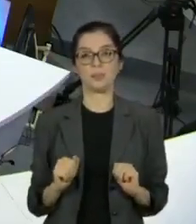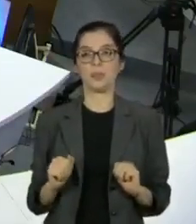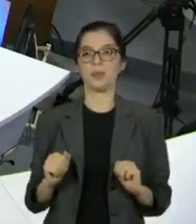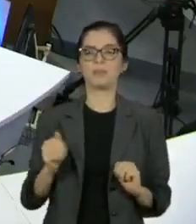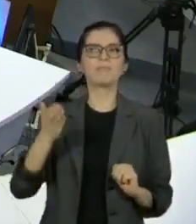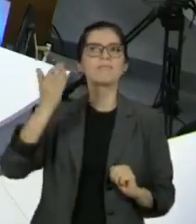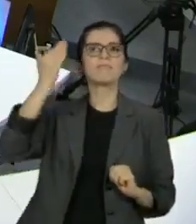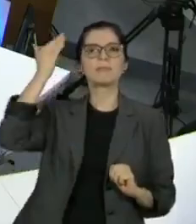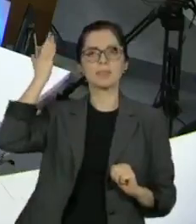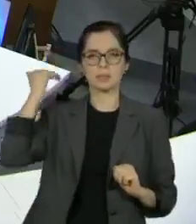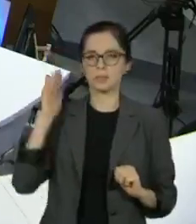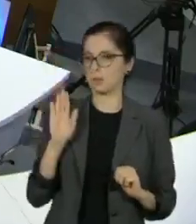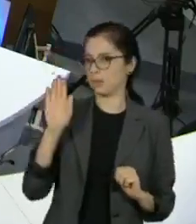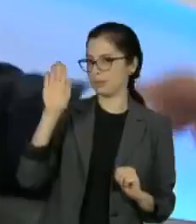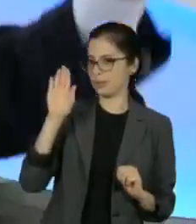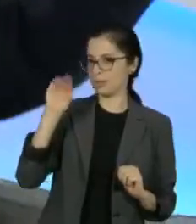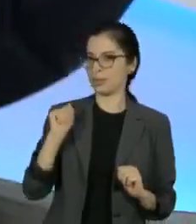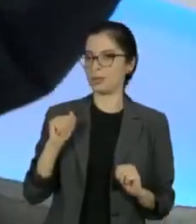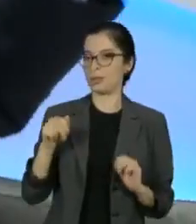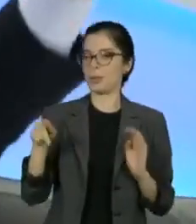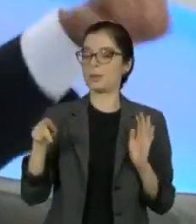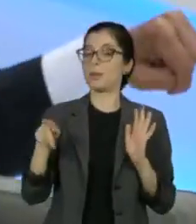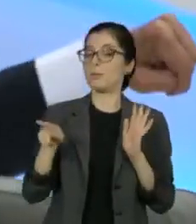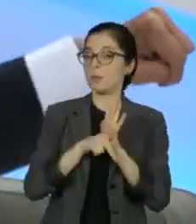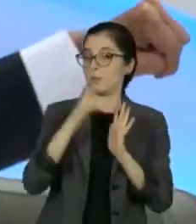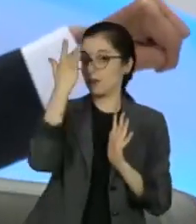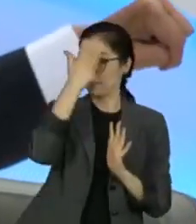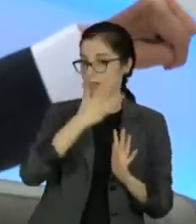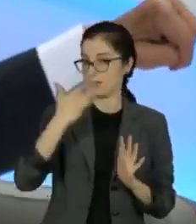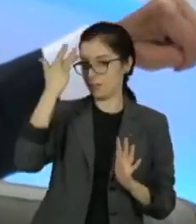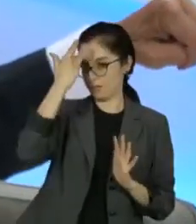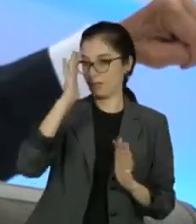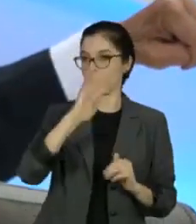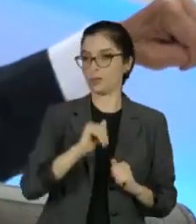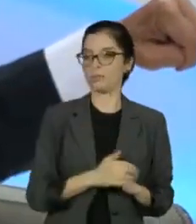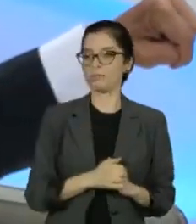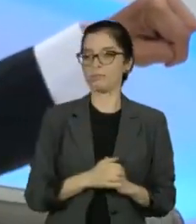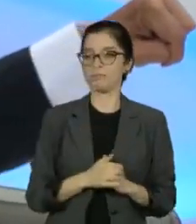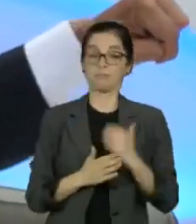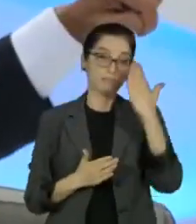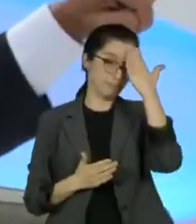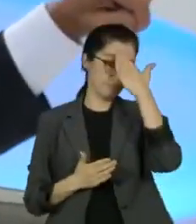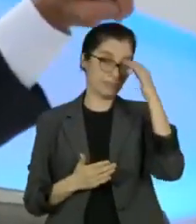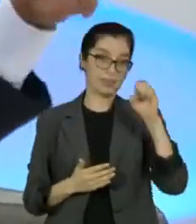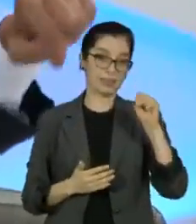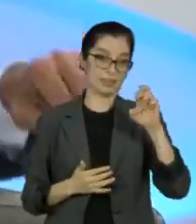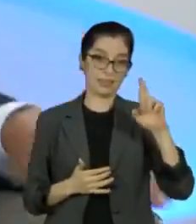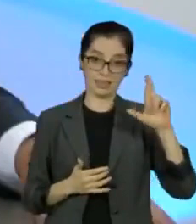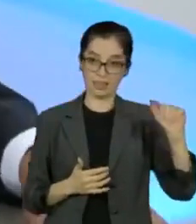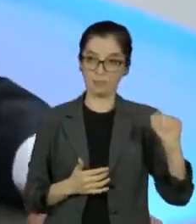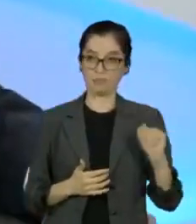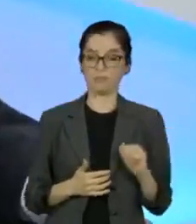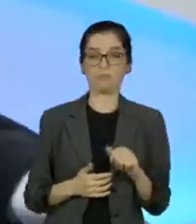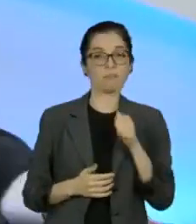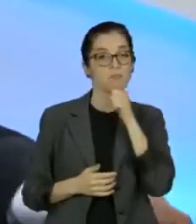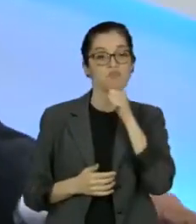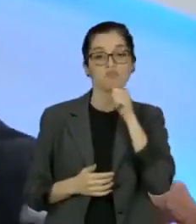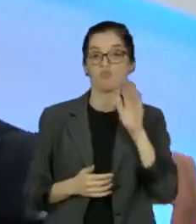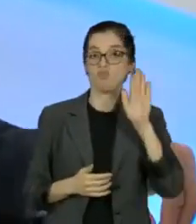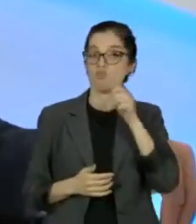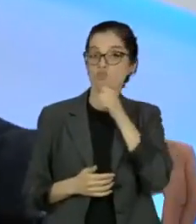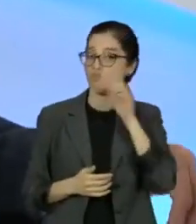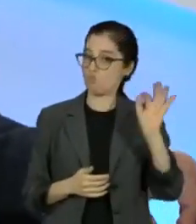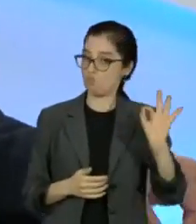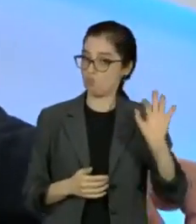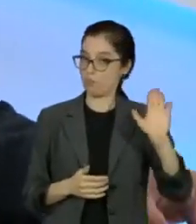candidatura do Haddad que o Serra ainda não tinha se declarado candidato Kassab